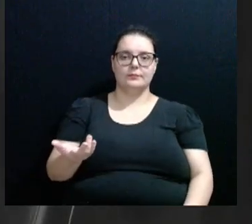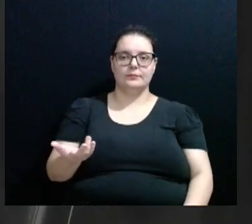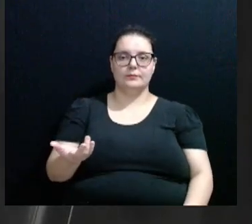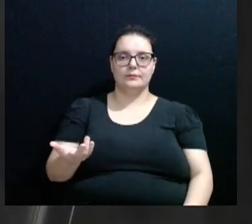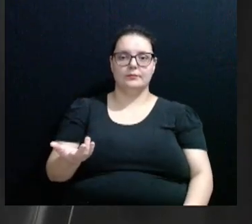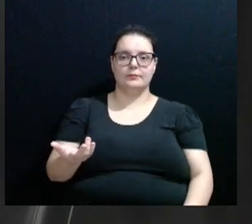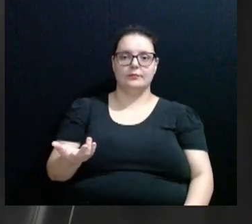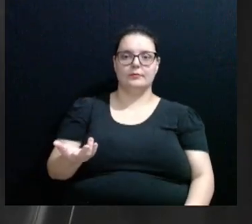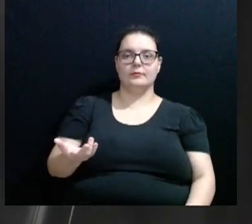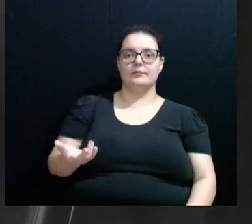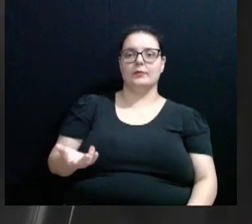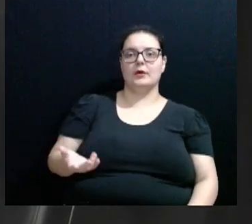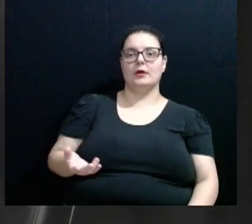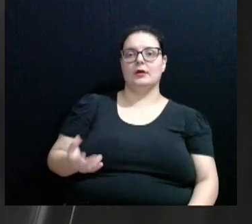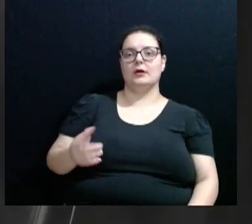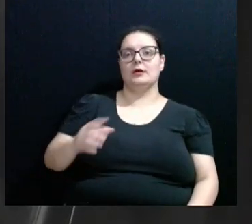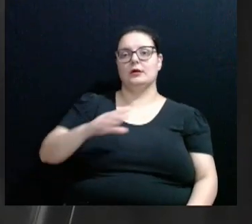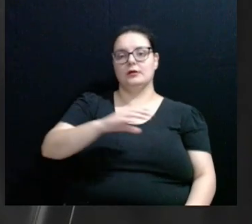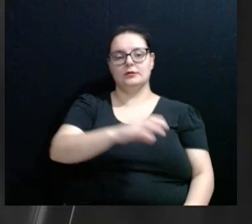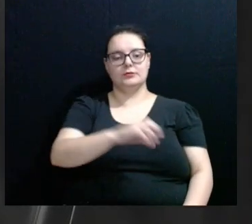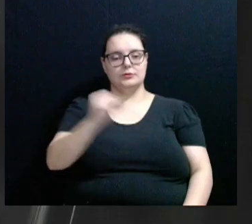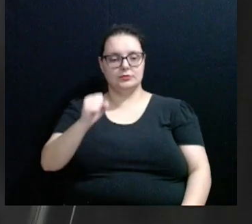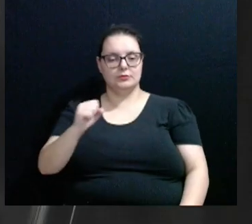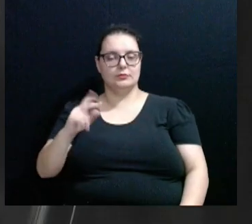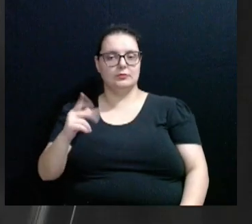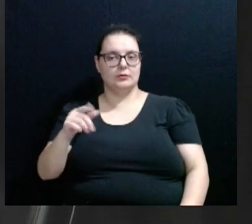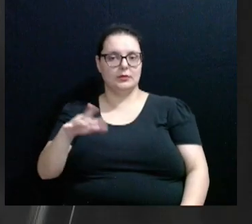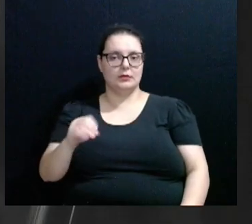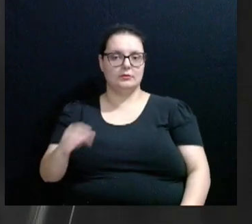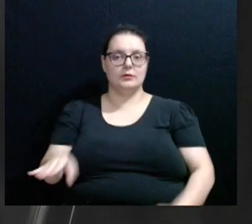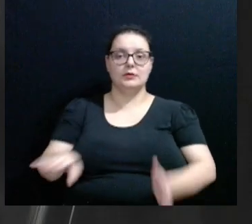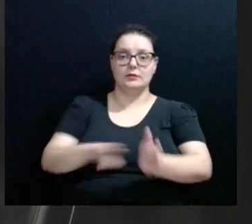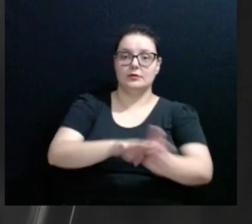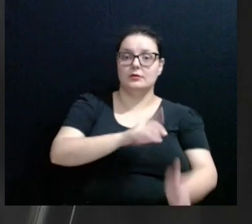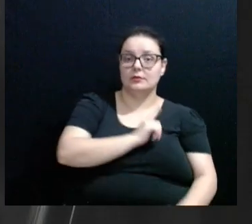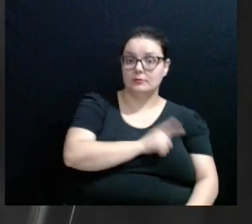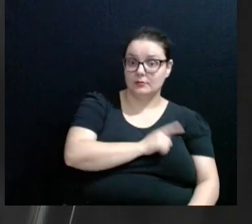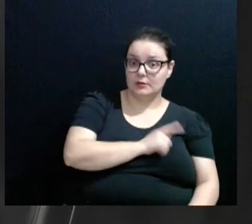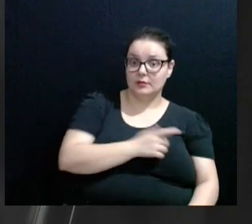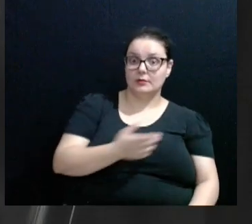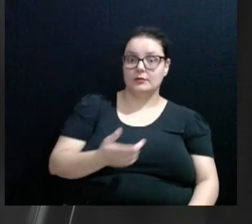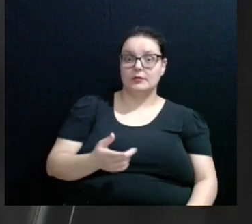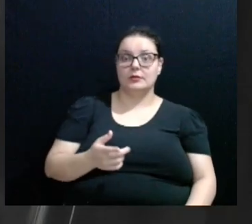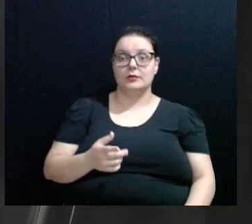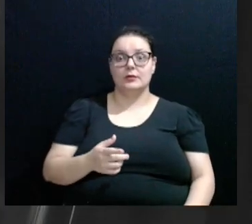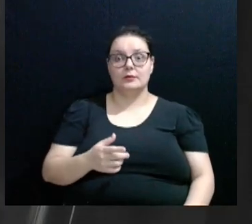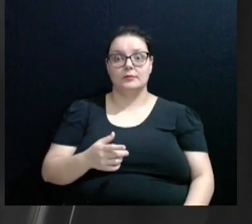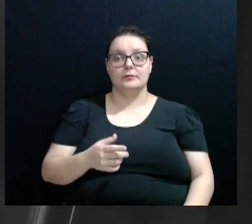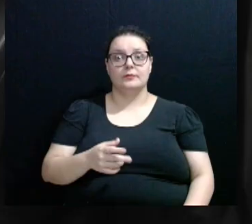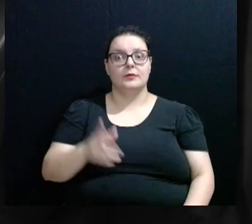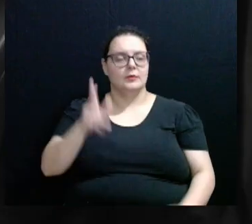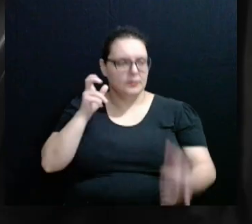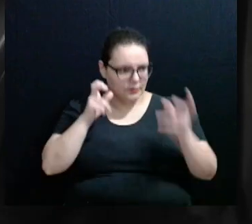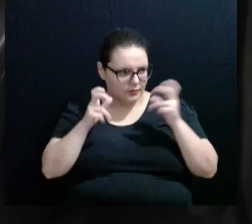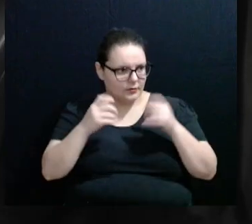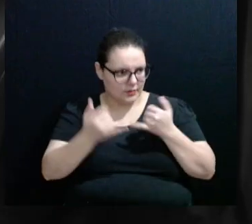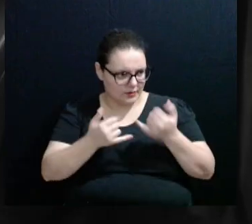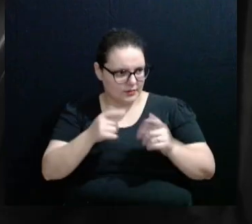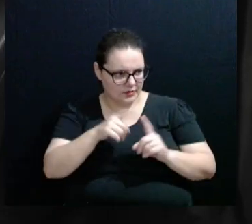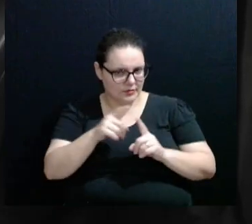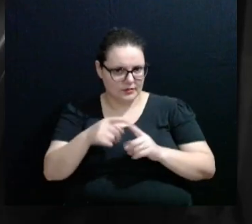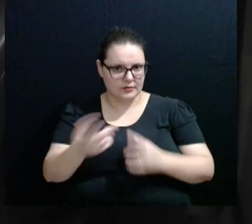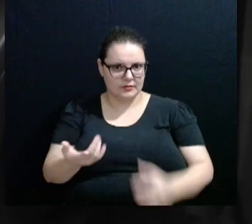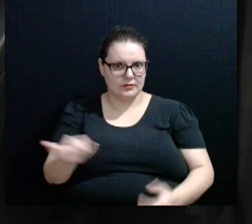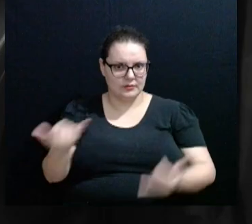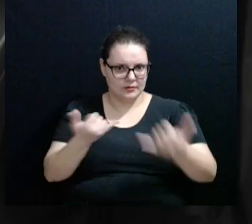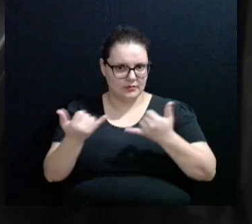olha, tirou o Hélio, mas tá vindo o genro. Então tinha todo um olhar. Você ouvia esse tipo de brincadeira? O quê? De falar